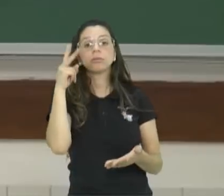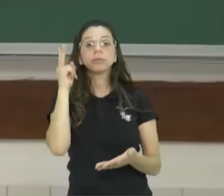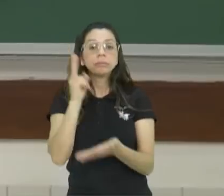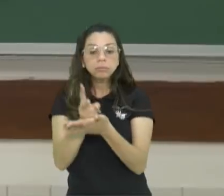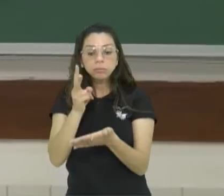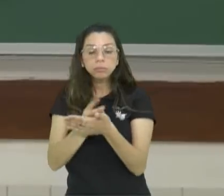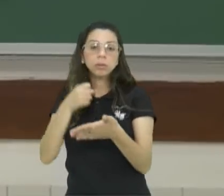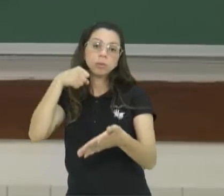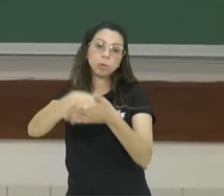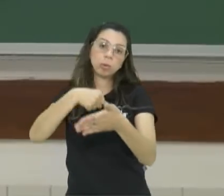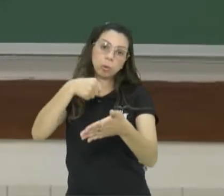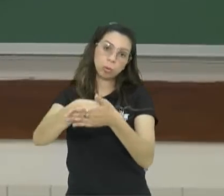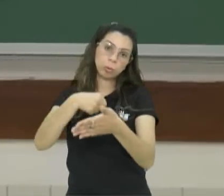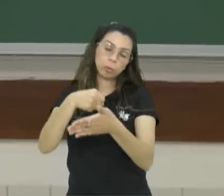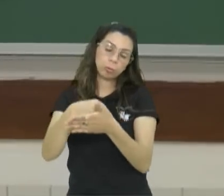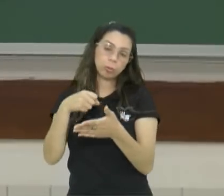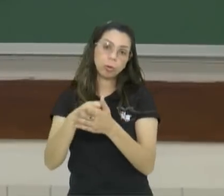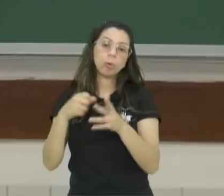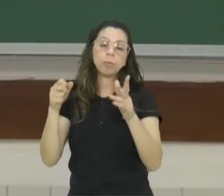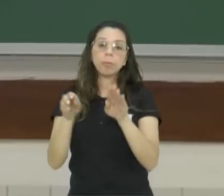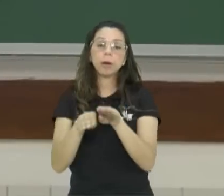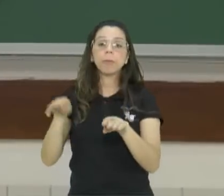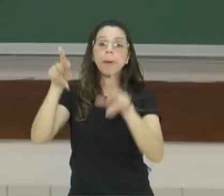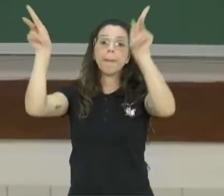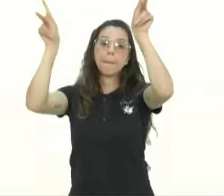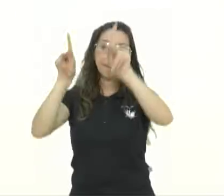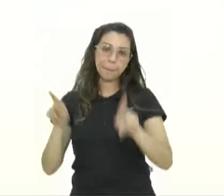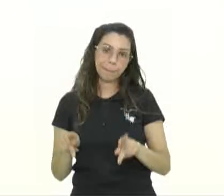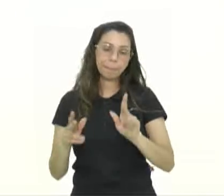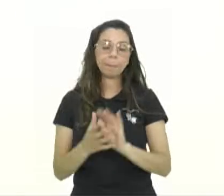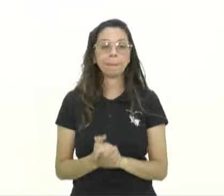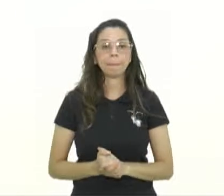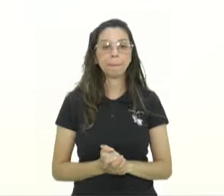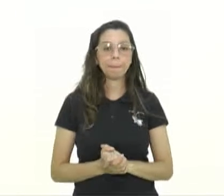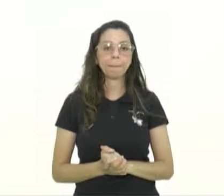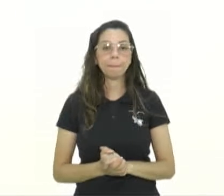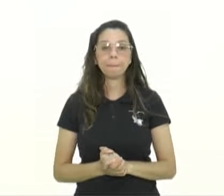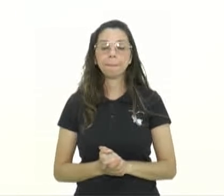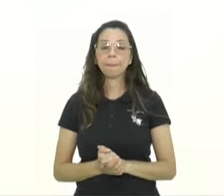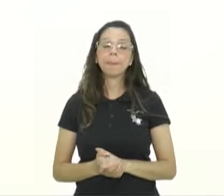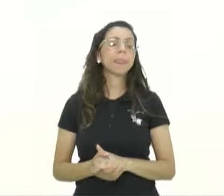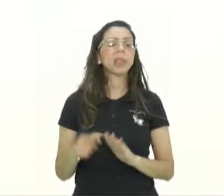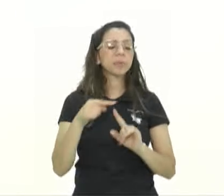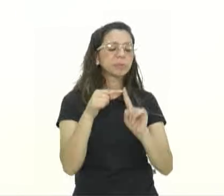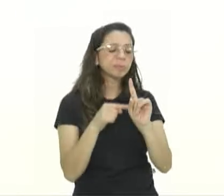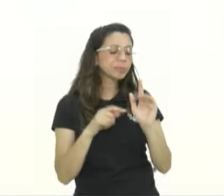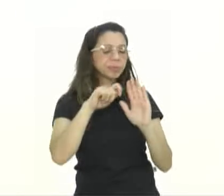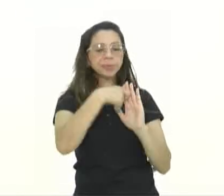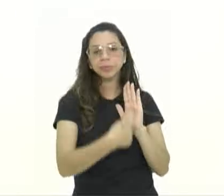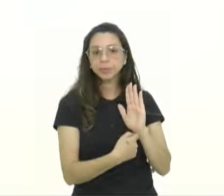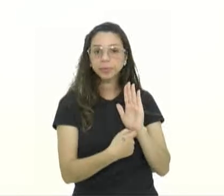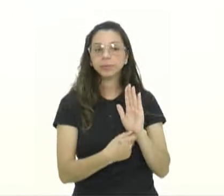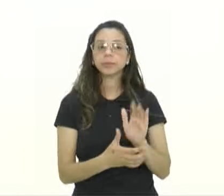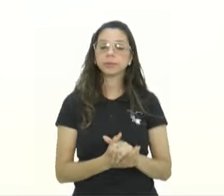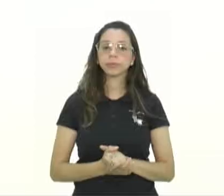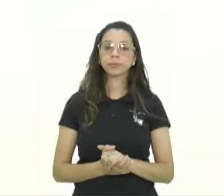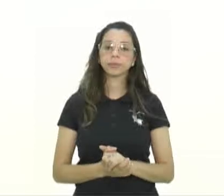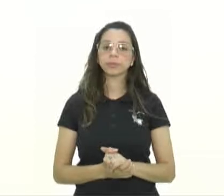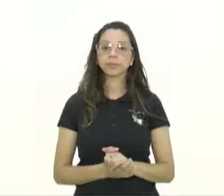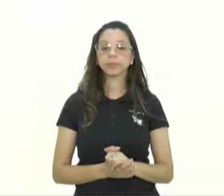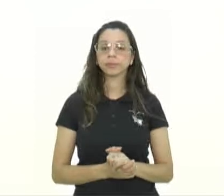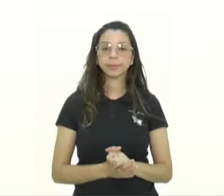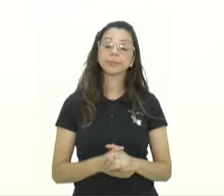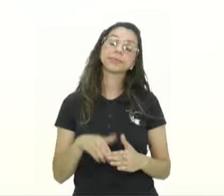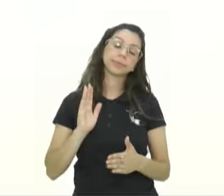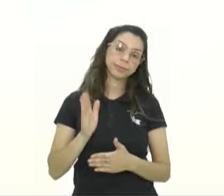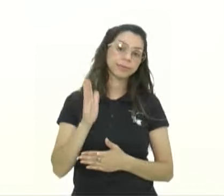paz. Então, de acordo com o texto, number one, que tipo de texto é esse? A book review, nós